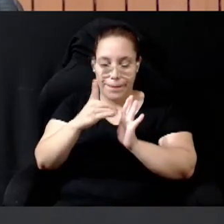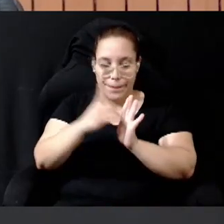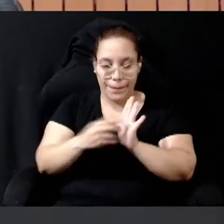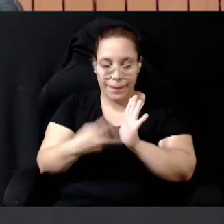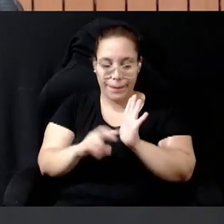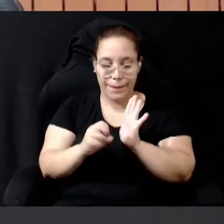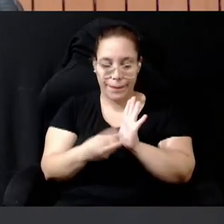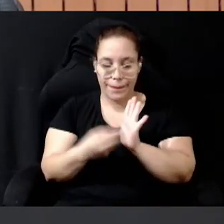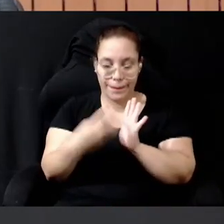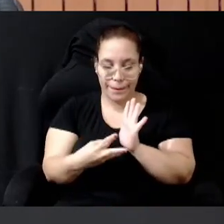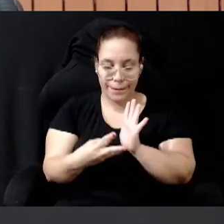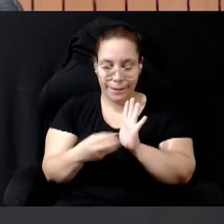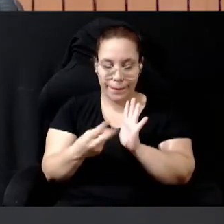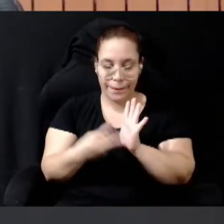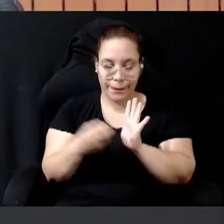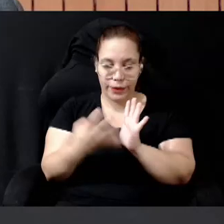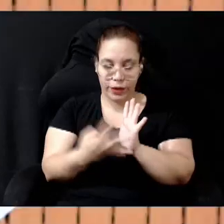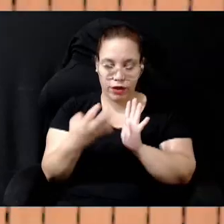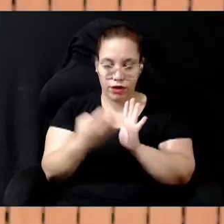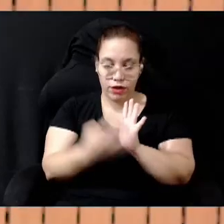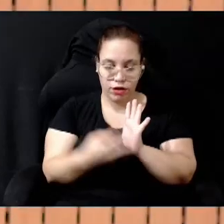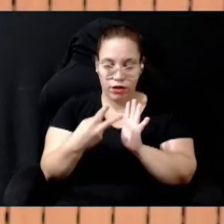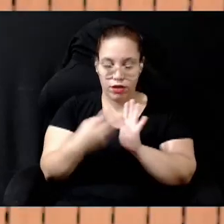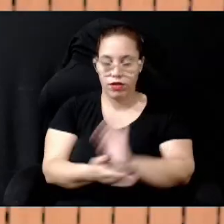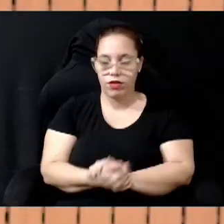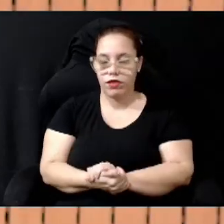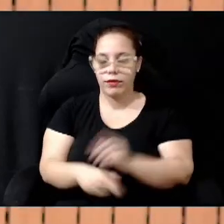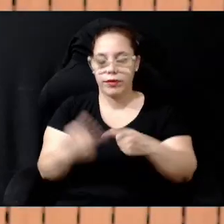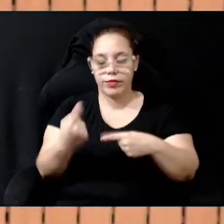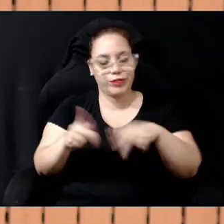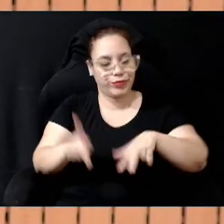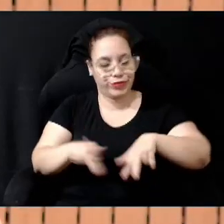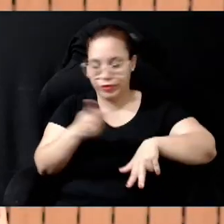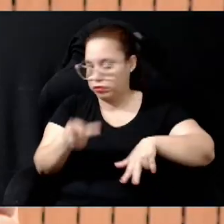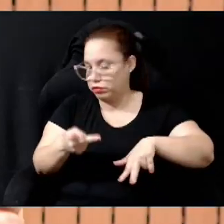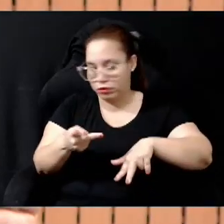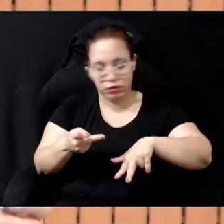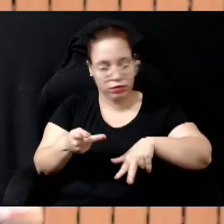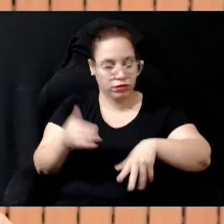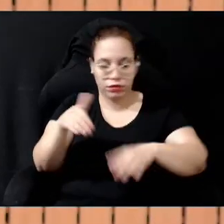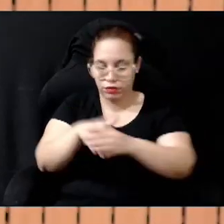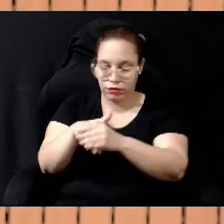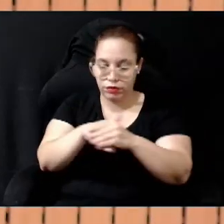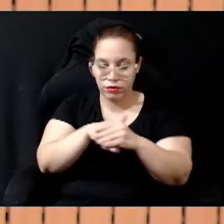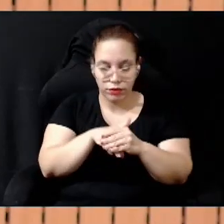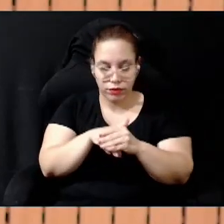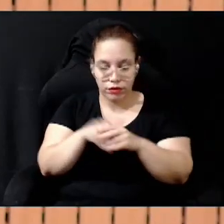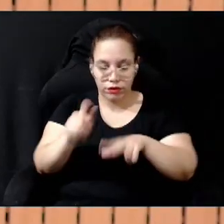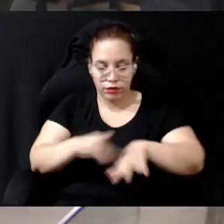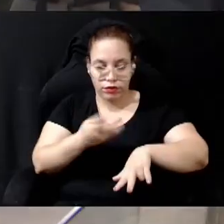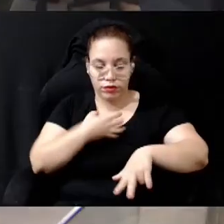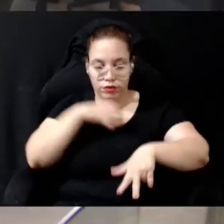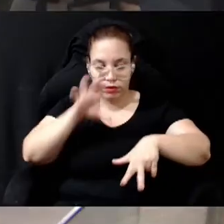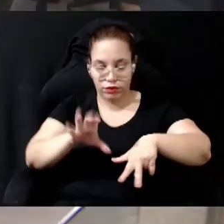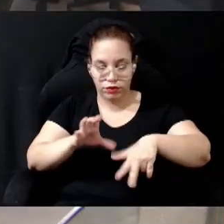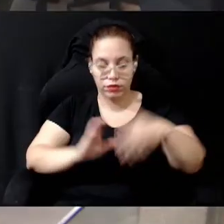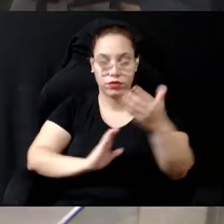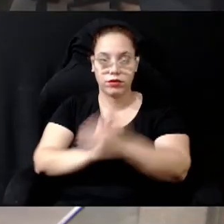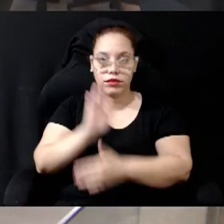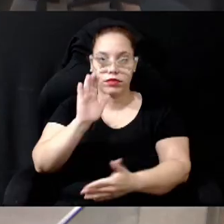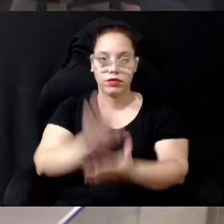processo 242.222. Em discussão, não havendo vereador a discutir, em votação. Vereadores favoráveis permaneçam como estão.